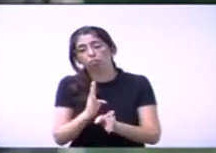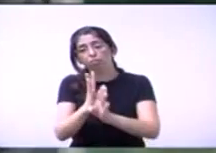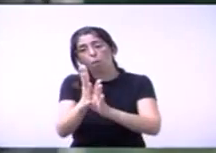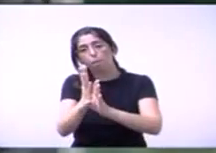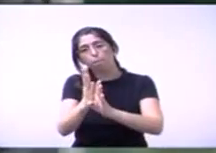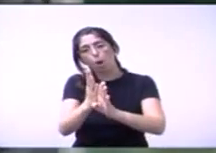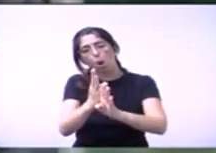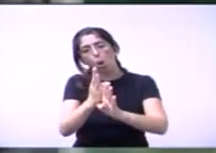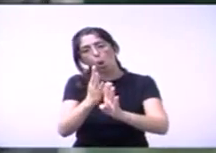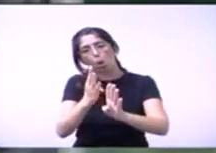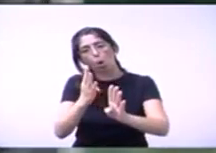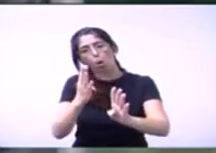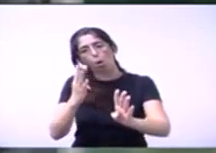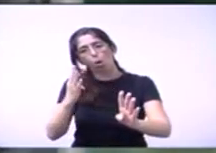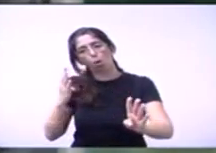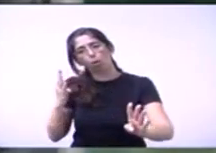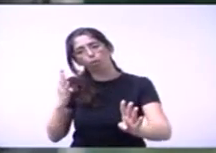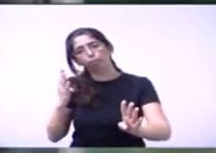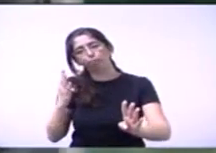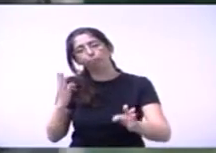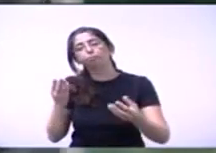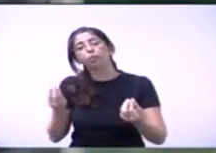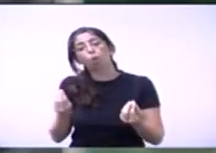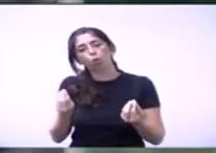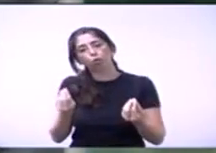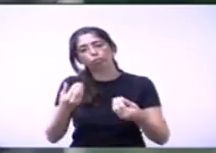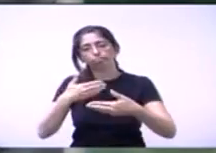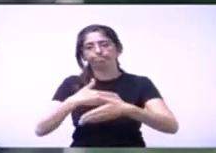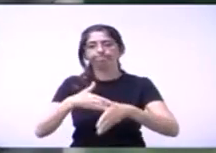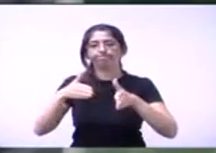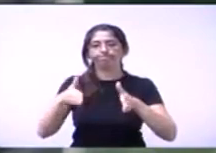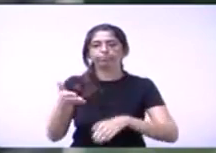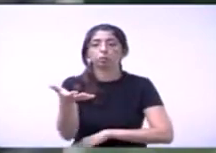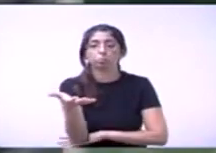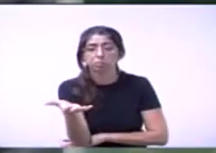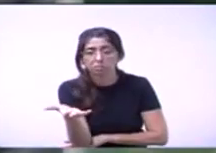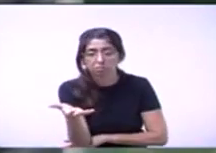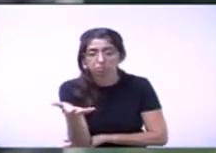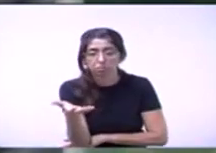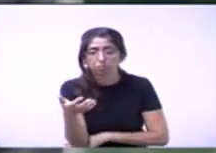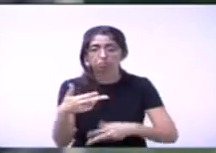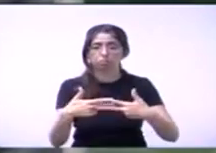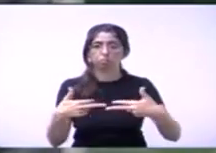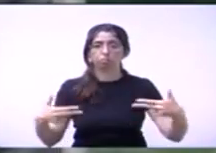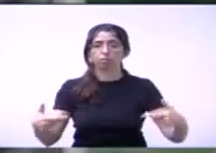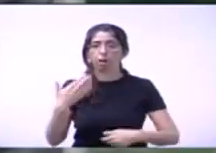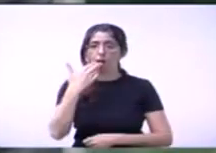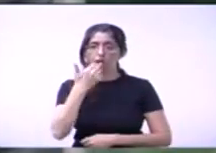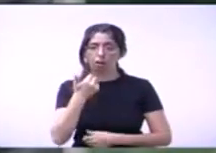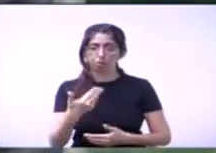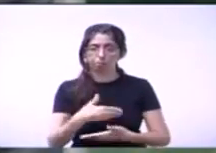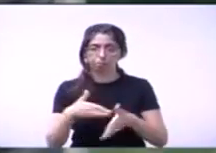Municipal, da busca de cesta básica, mas de buscar, através do seu suor, o sustento da sua